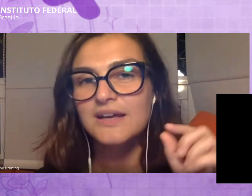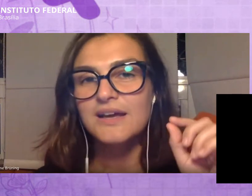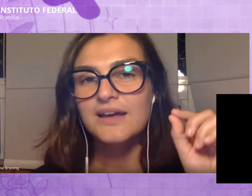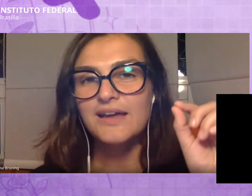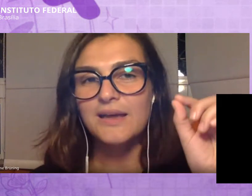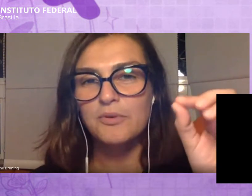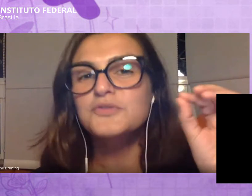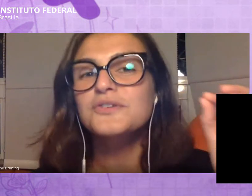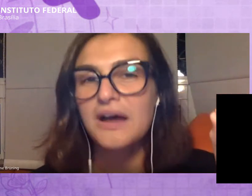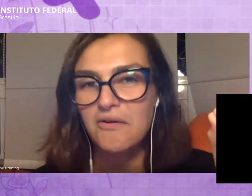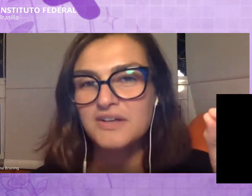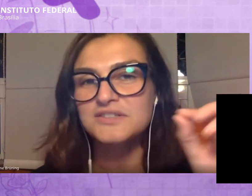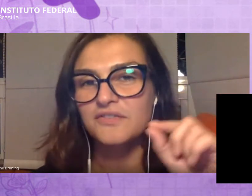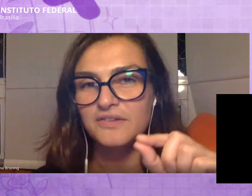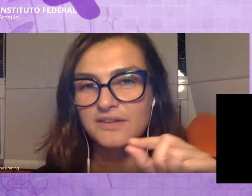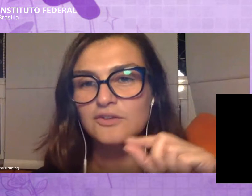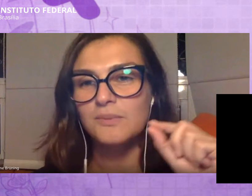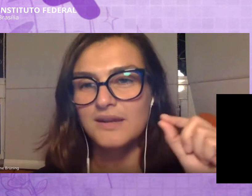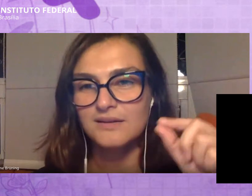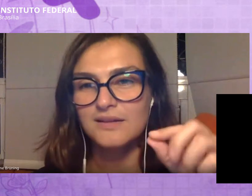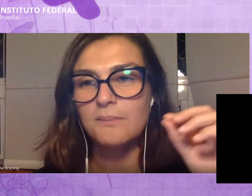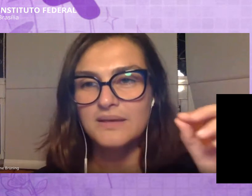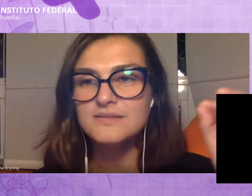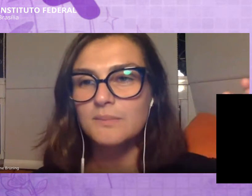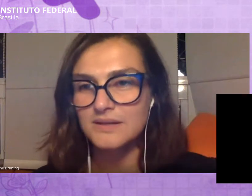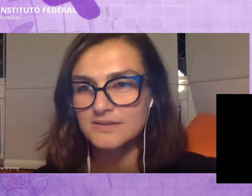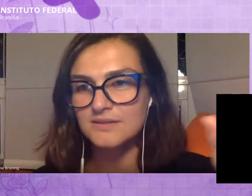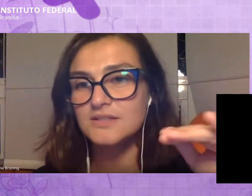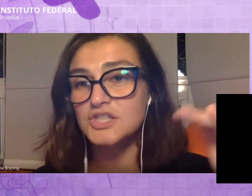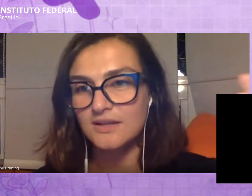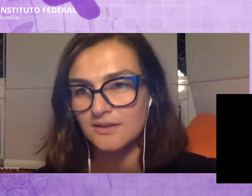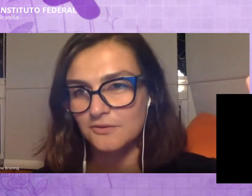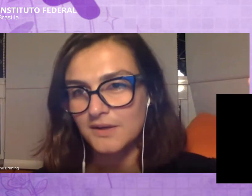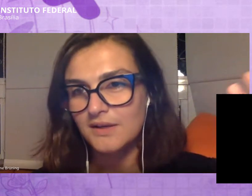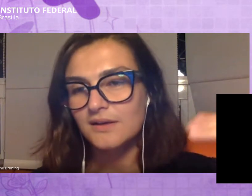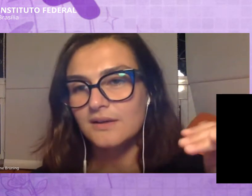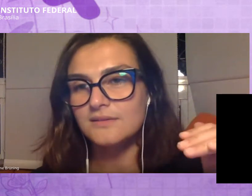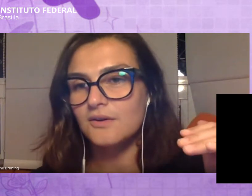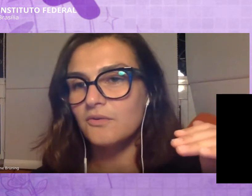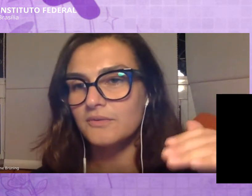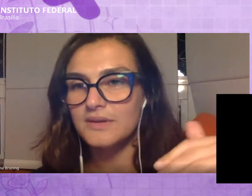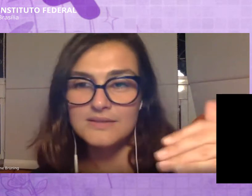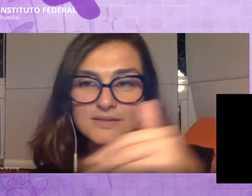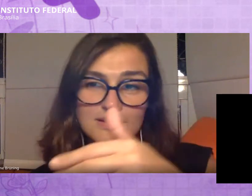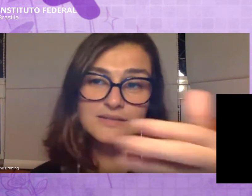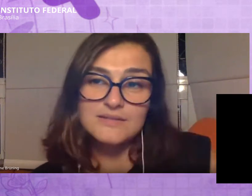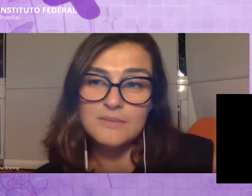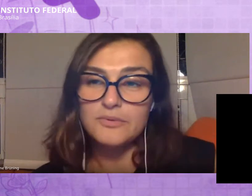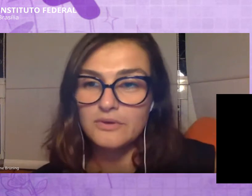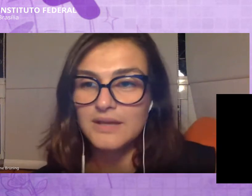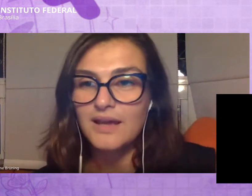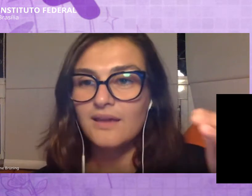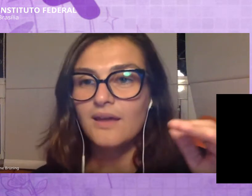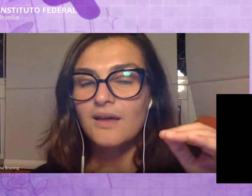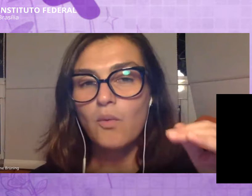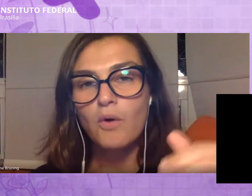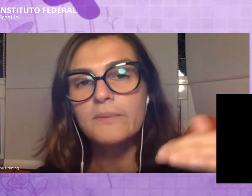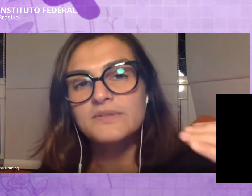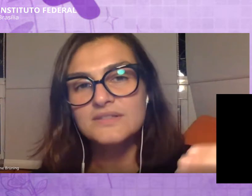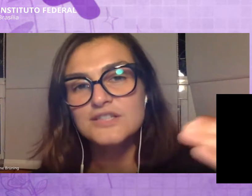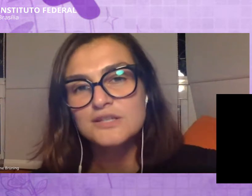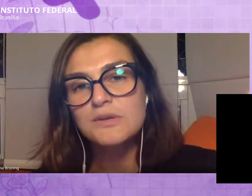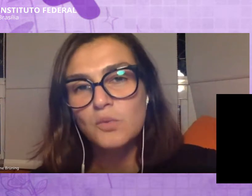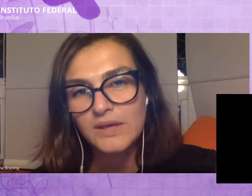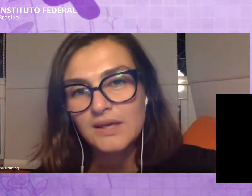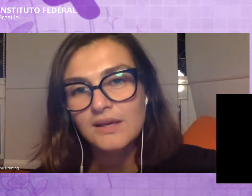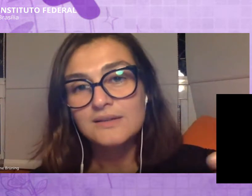poder profissional, a gente está falando aqui de uma hierarquia bem estabelecida de gênero. Então, nesse exemplo que eu dei, o homem